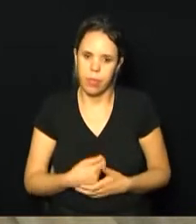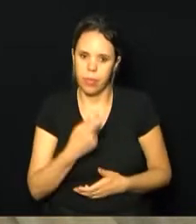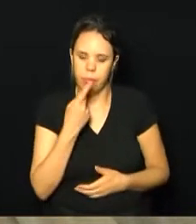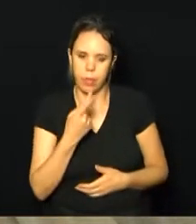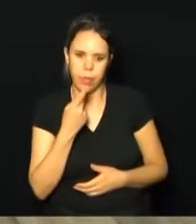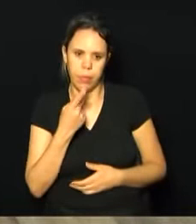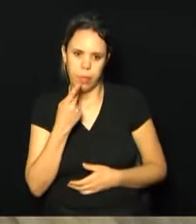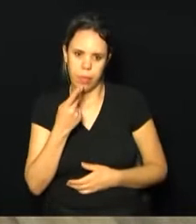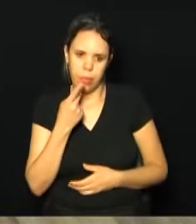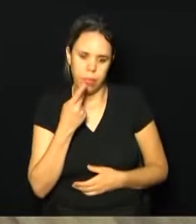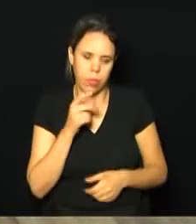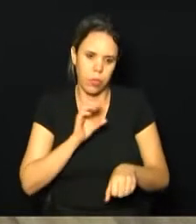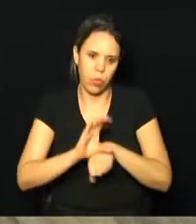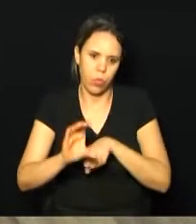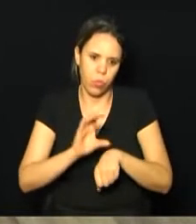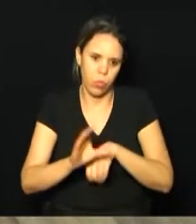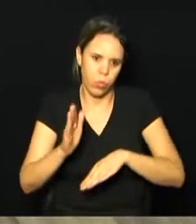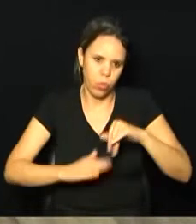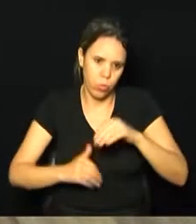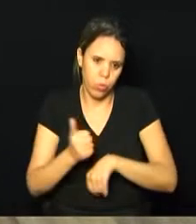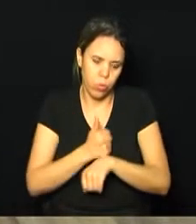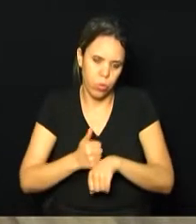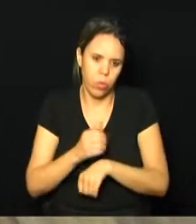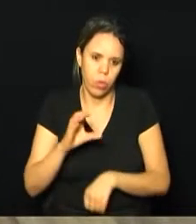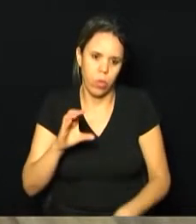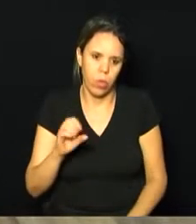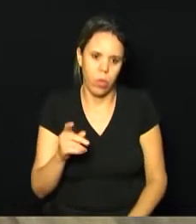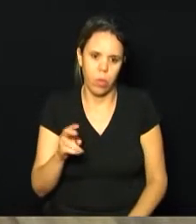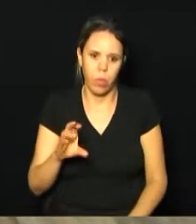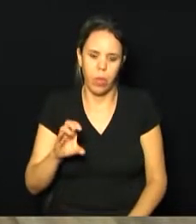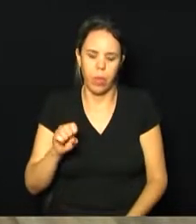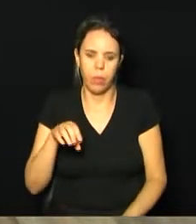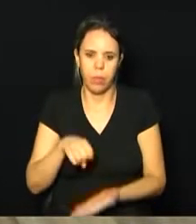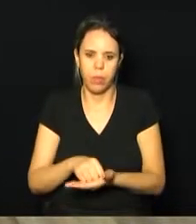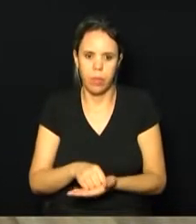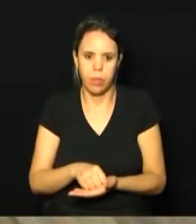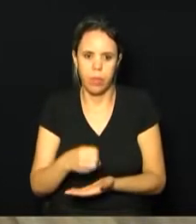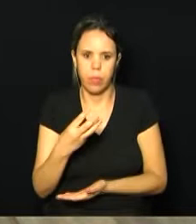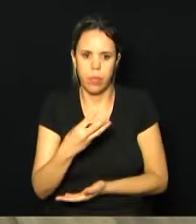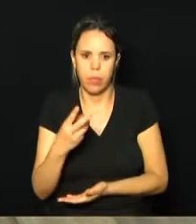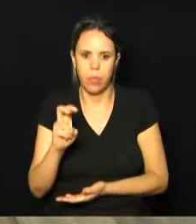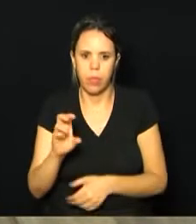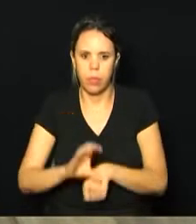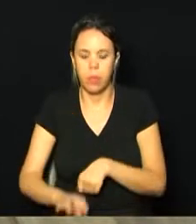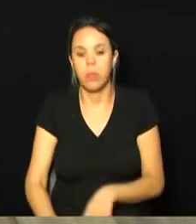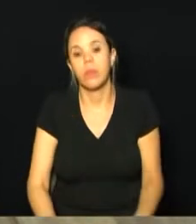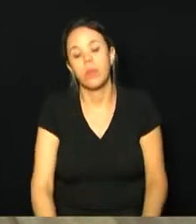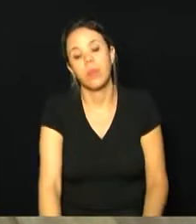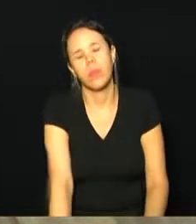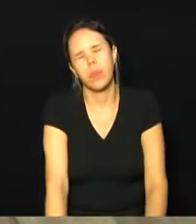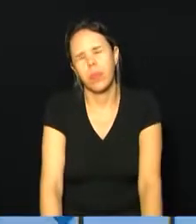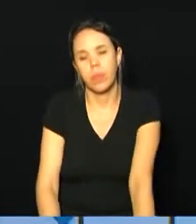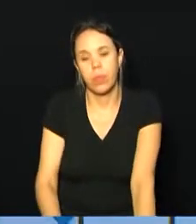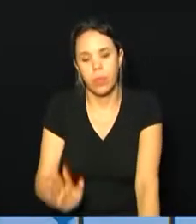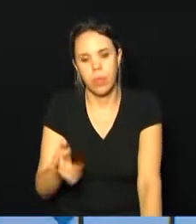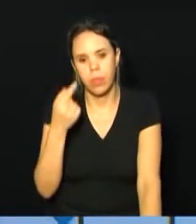falarmos sobre qualificação profissional, porque Ceprocamp está com inscrições para 35 cursos. Olha, quem já está